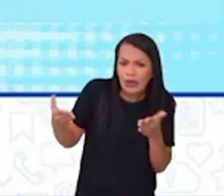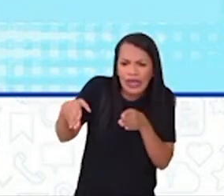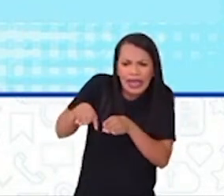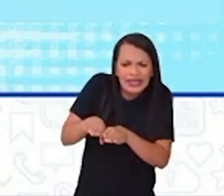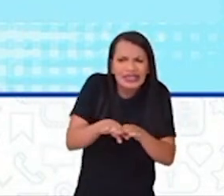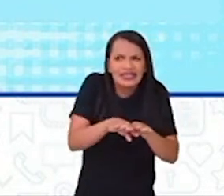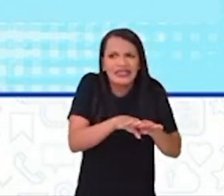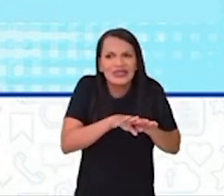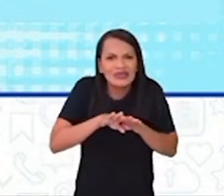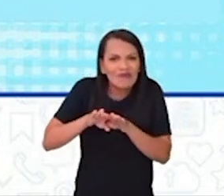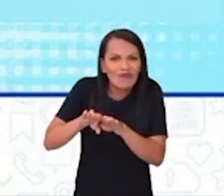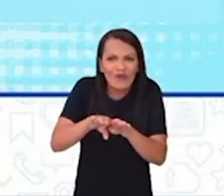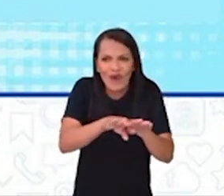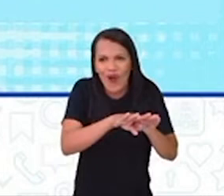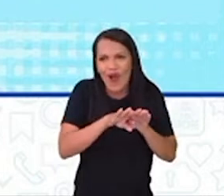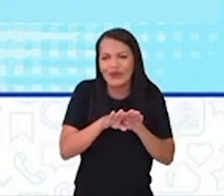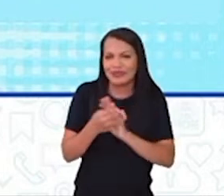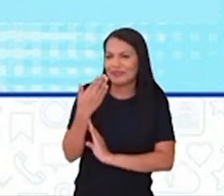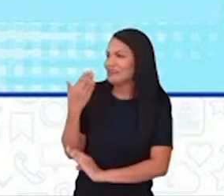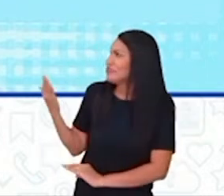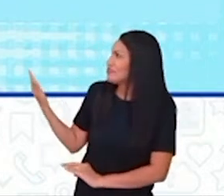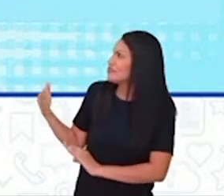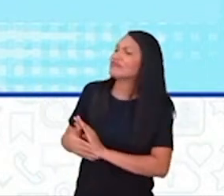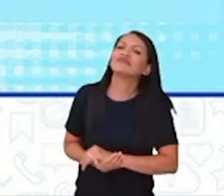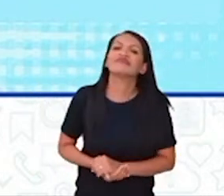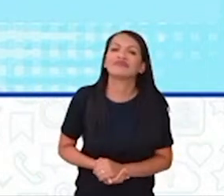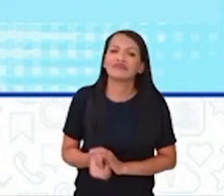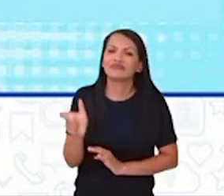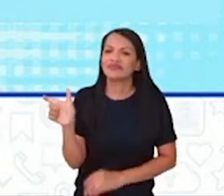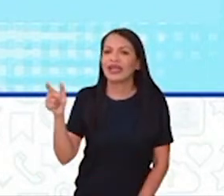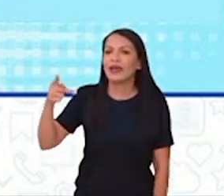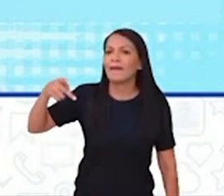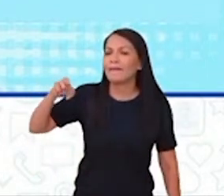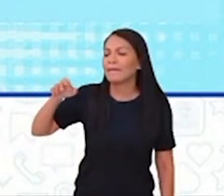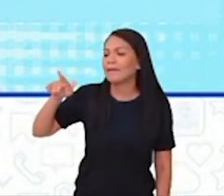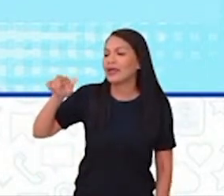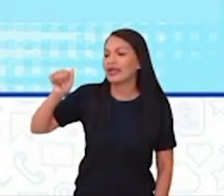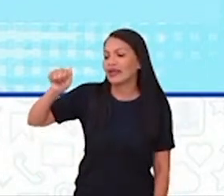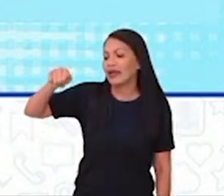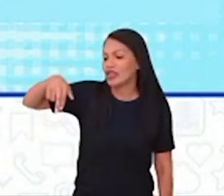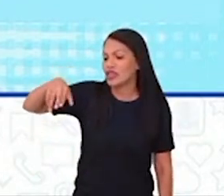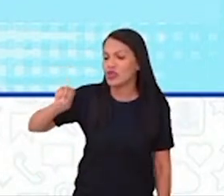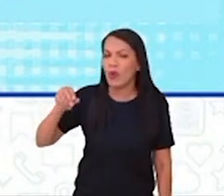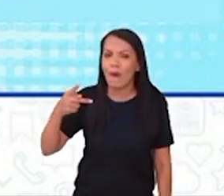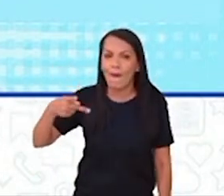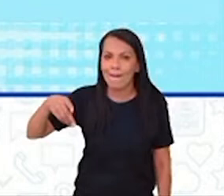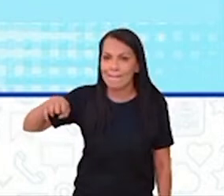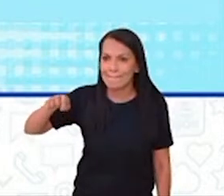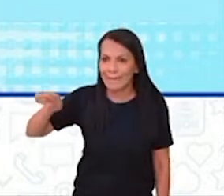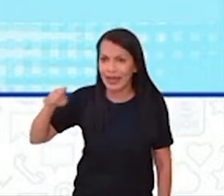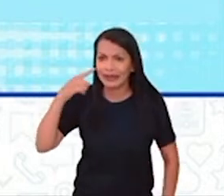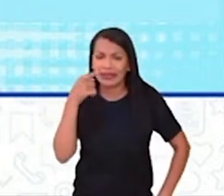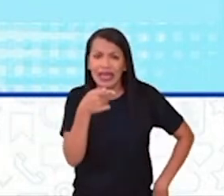no pé. A mãe de Vitor pega no pé dele para que ele estude bastante. Que mãe, né? Que pai, parente, cuidador,